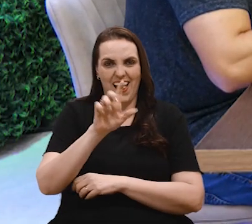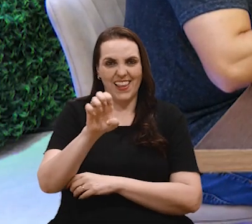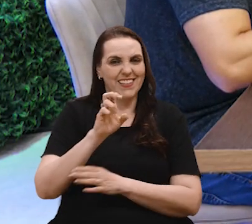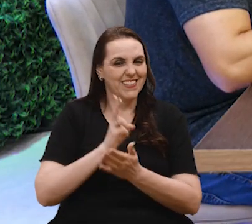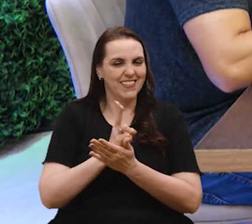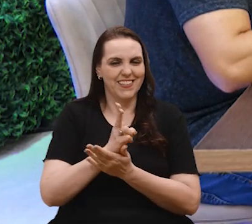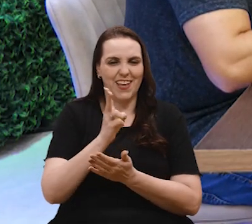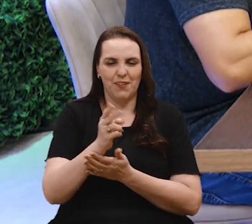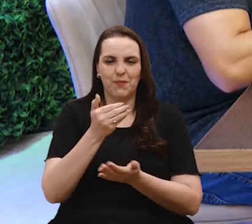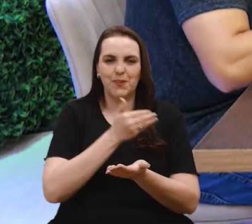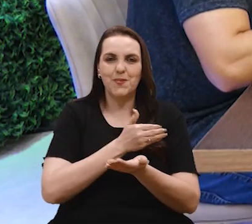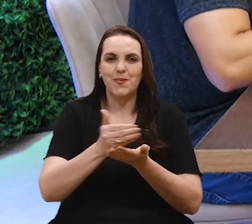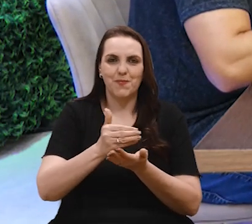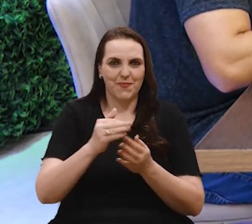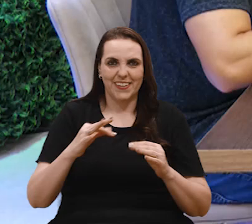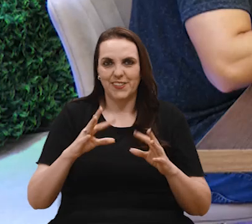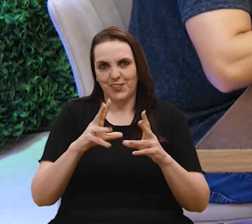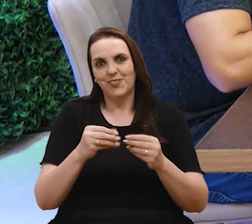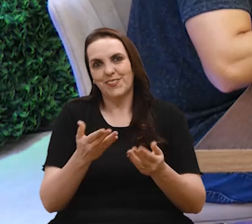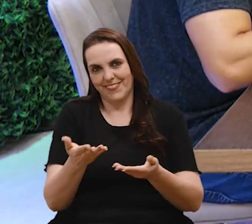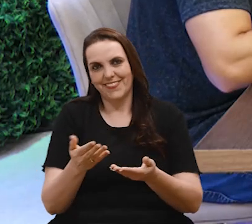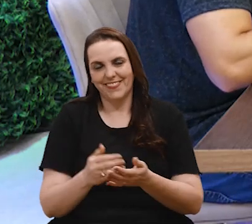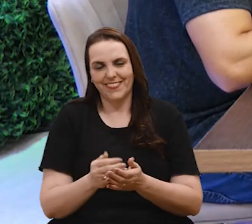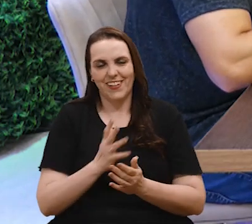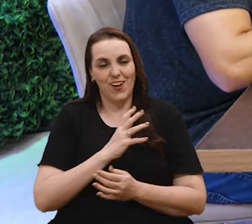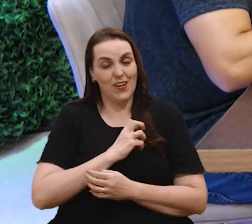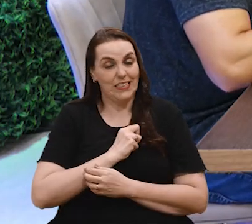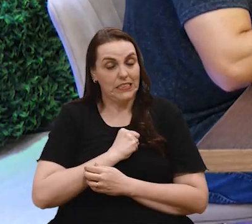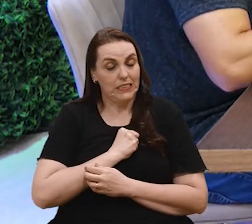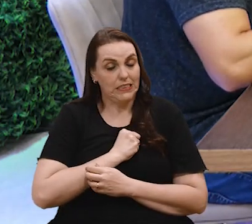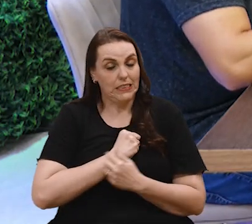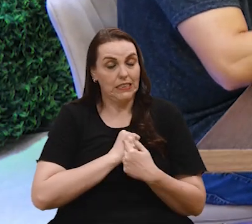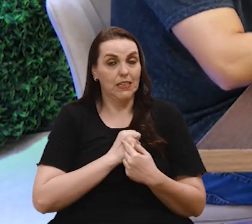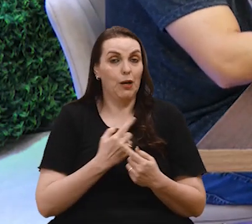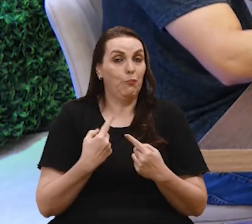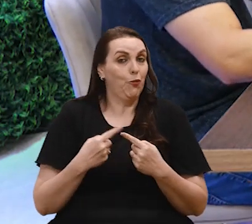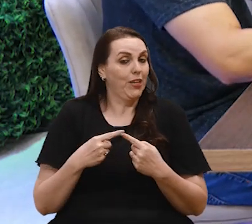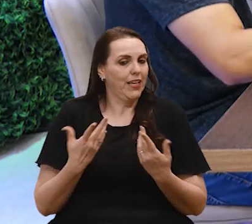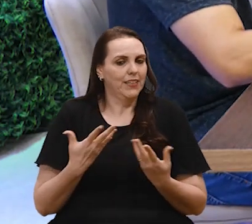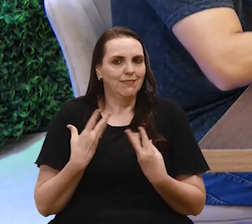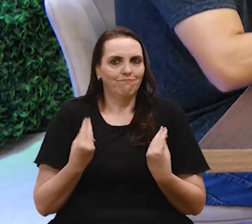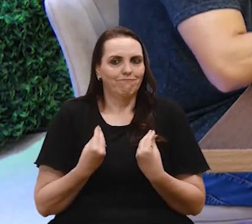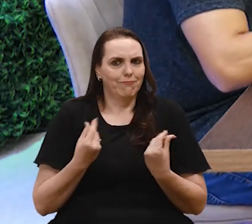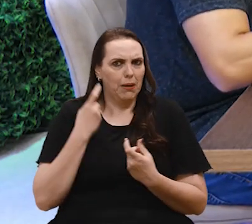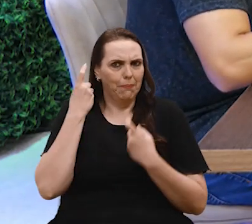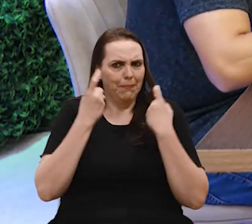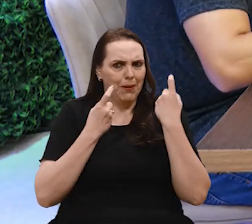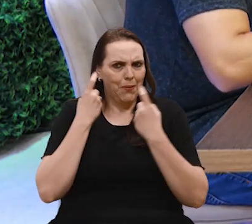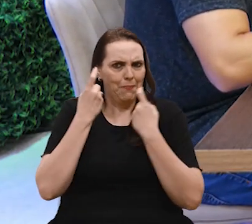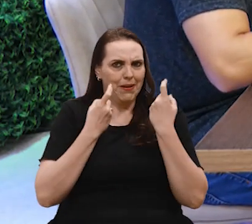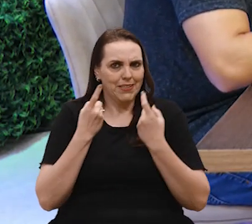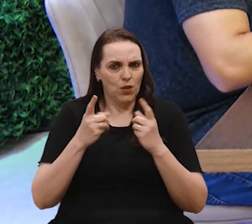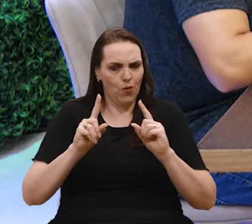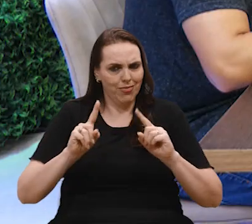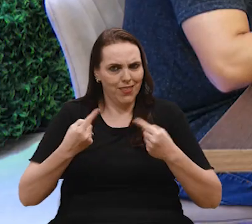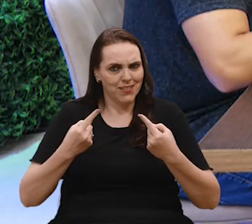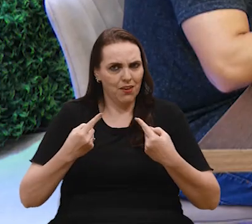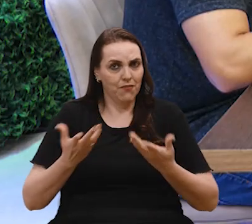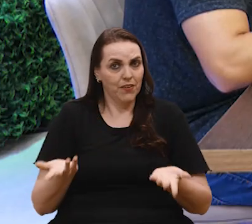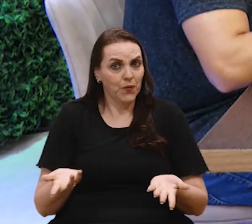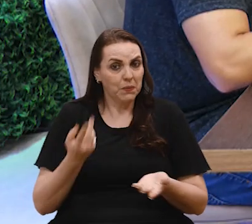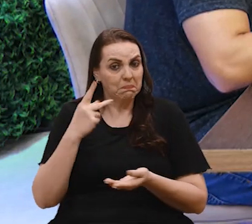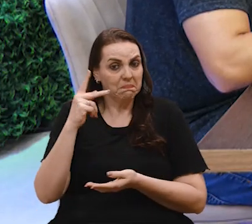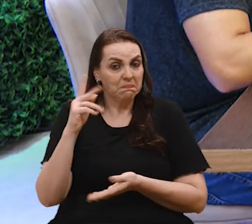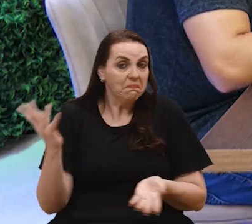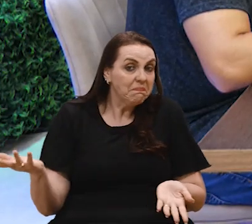sempre, desde o início disso, com o coração apertado, inclusive, porque a gente fica até preocupado com um baita desafio, mas